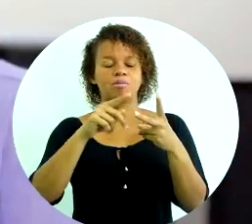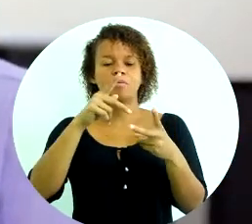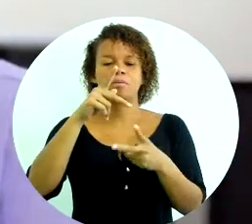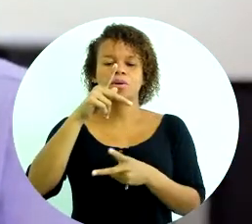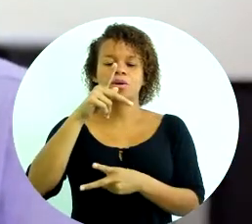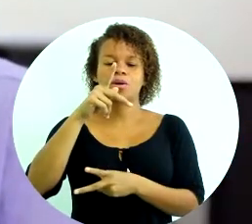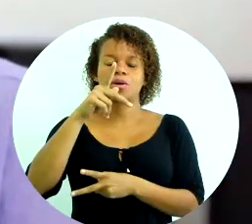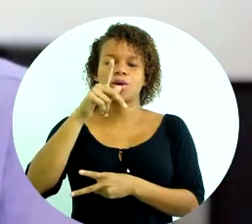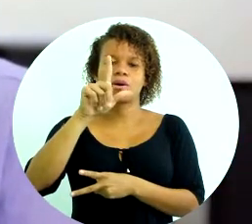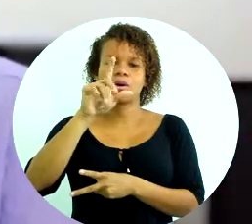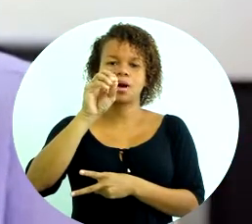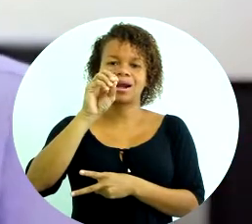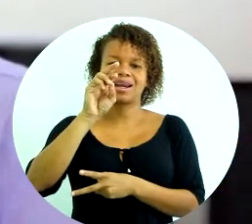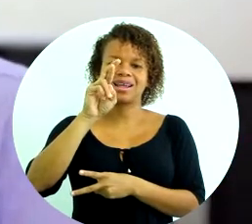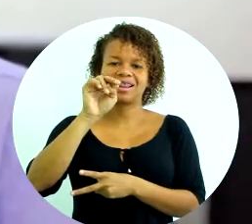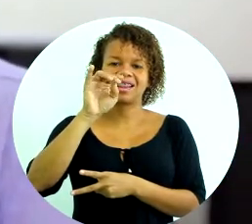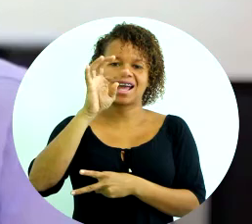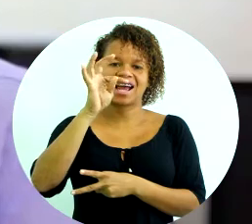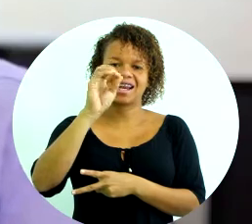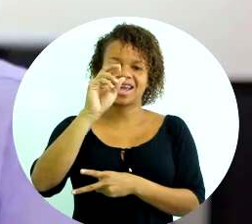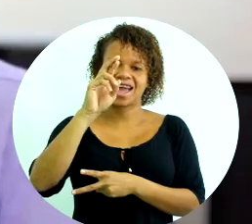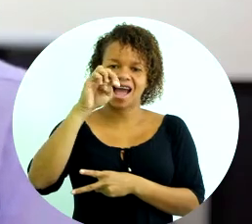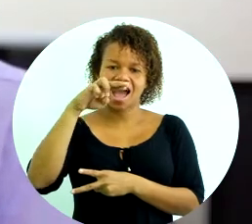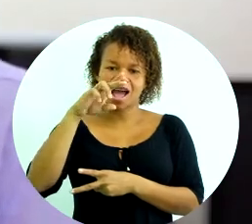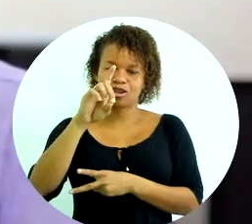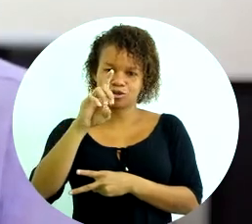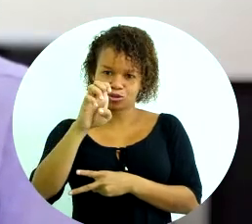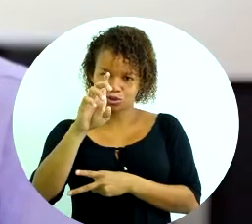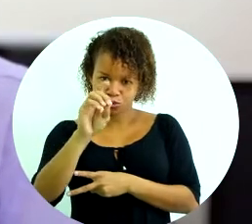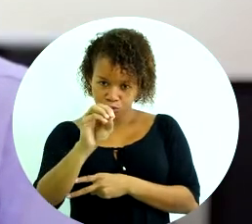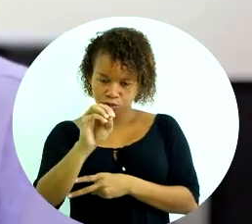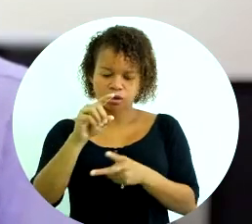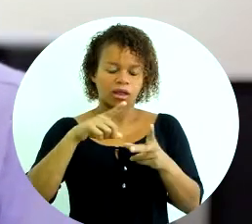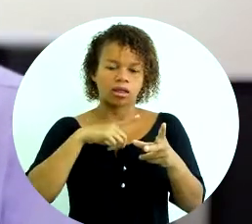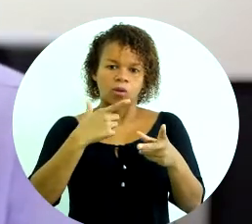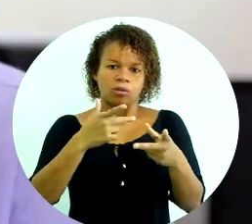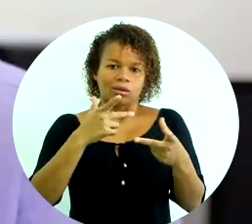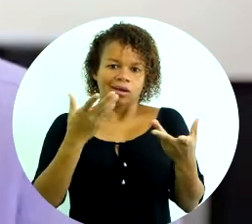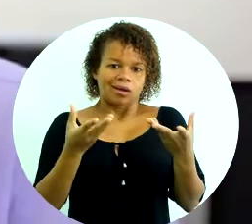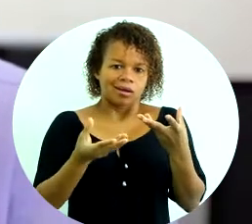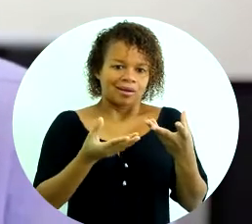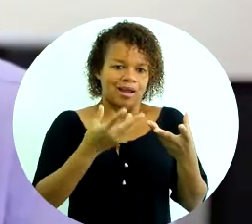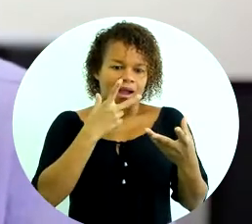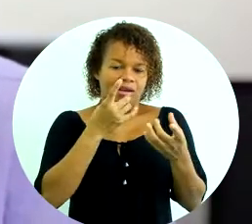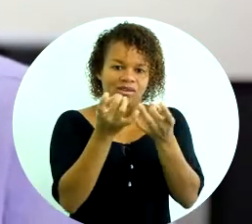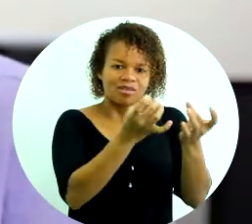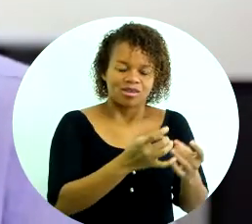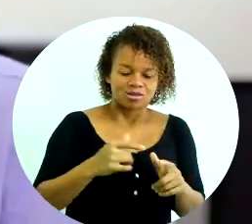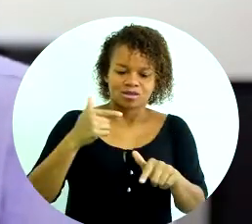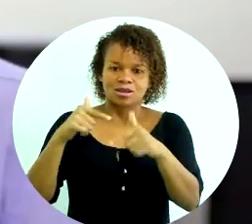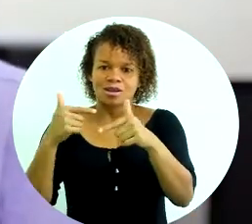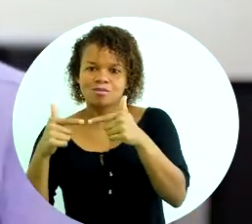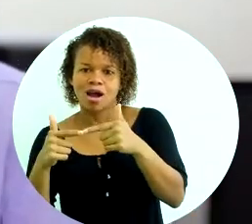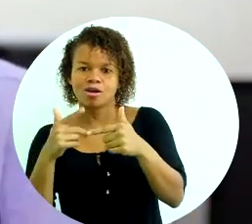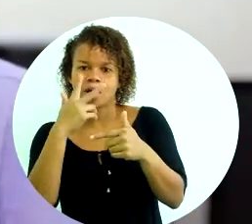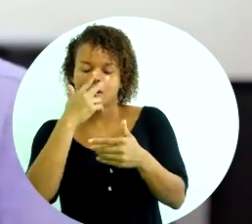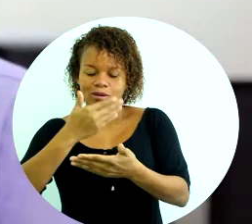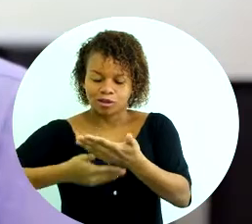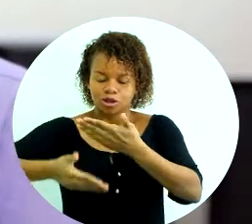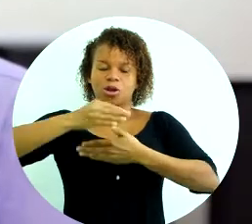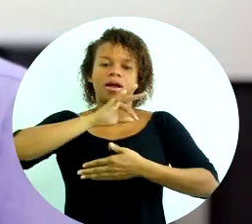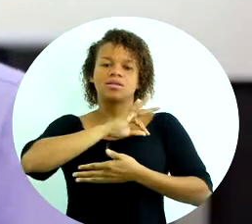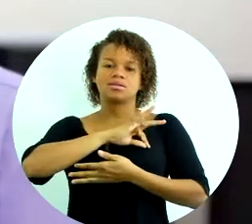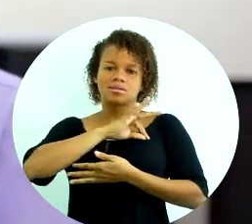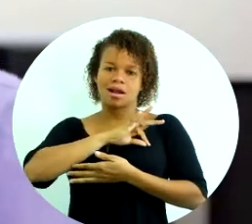o proletariado, classe que não possui os meios de produção e que vende sua força de trabalho em troca